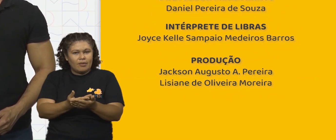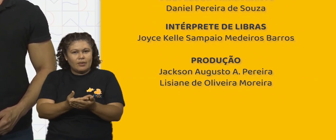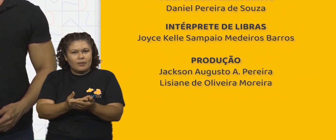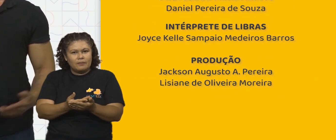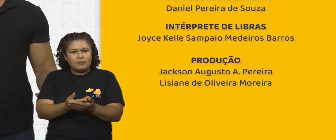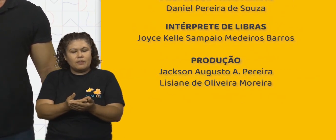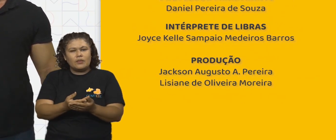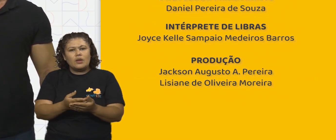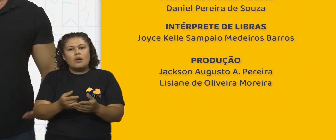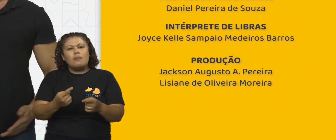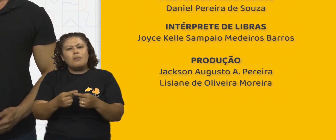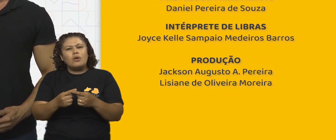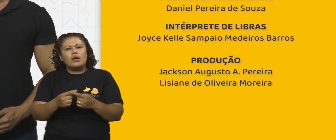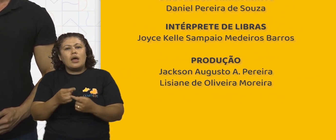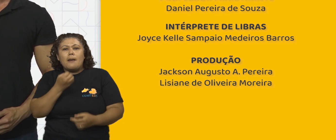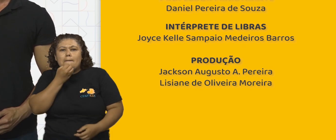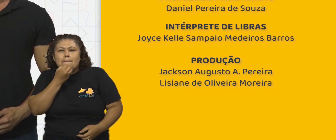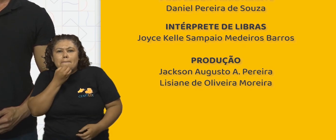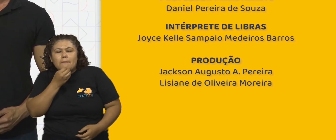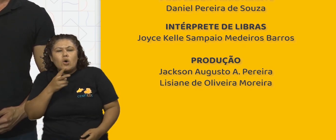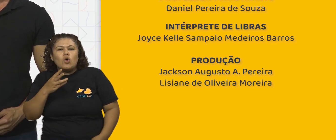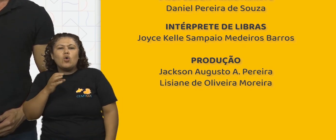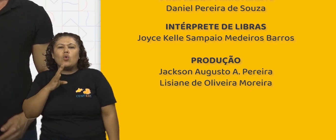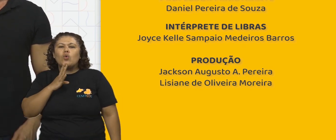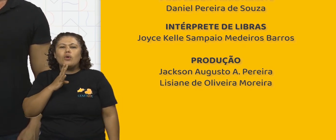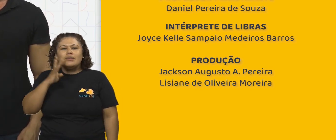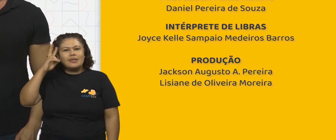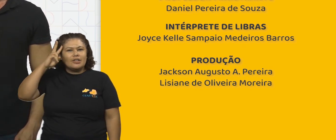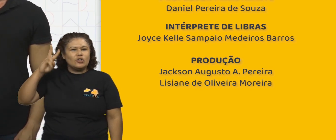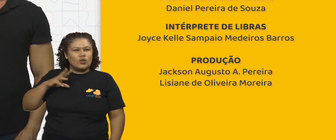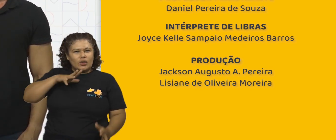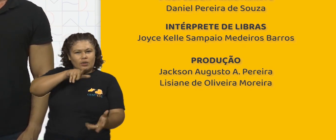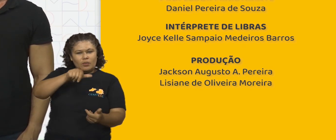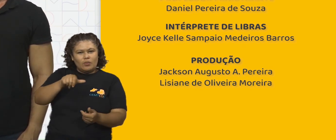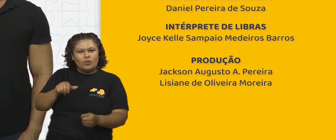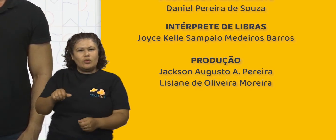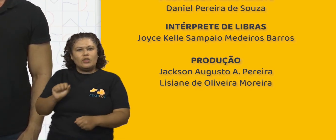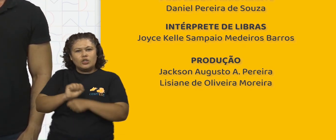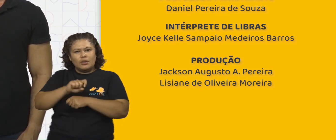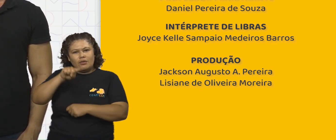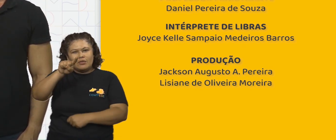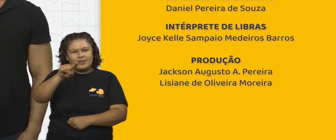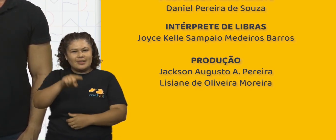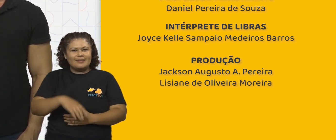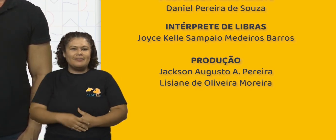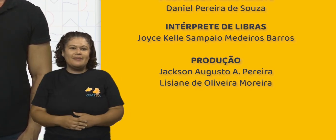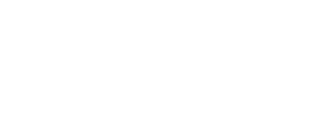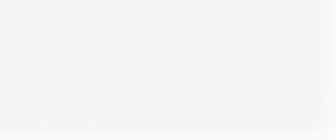afinal, é muito bom conhecer a história do nosso mundo. Aguardo você na próxima aula.